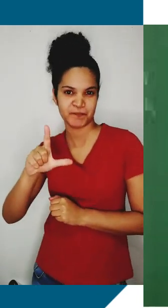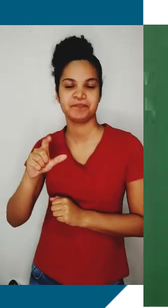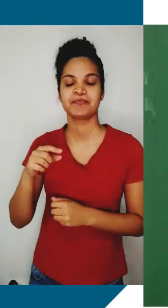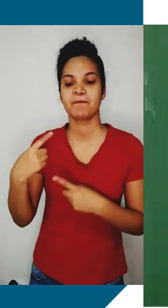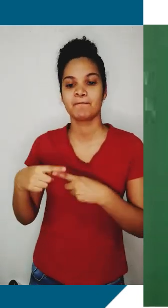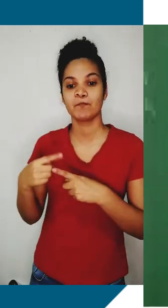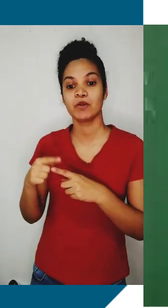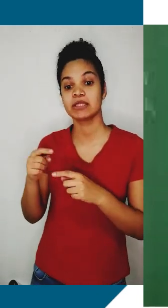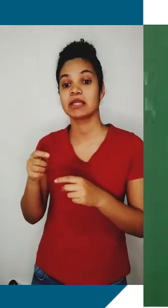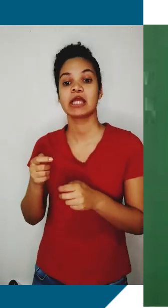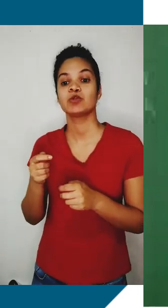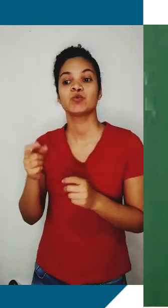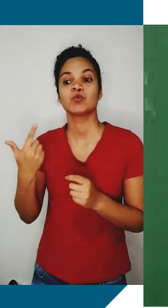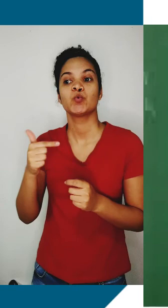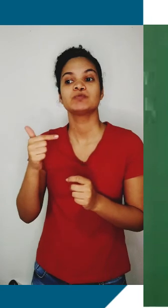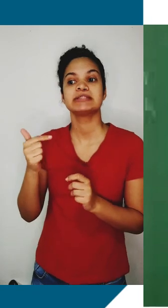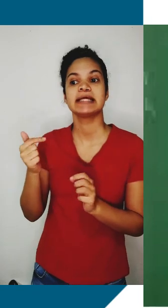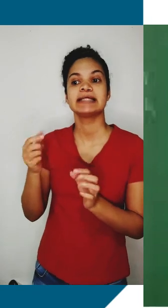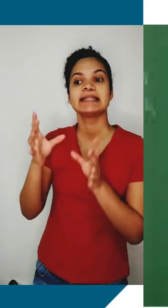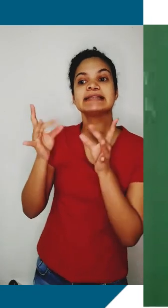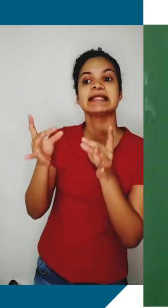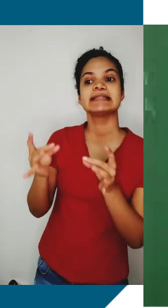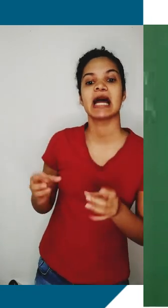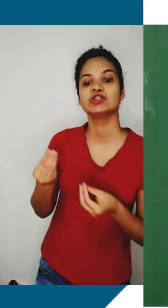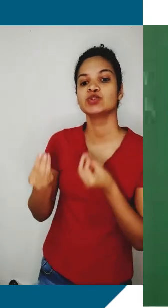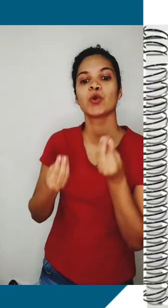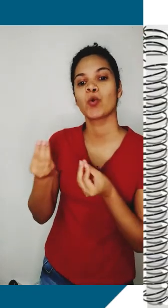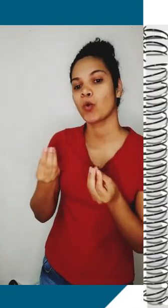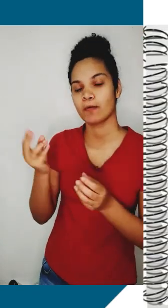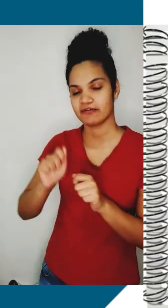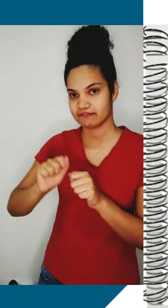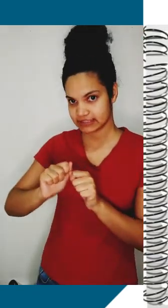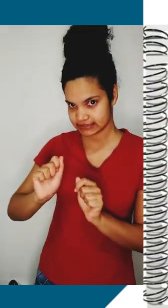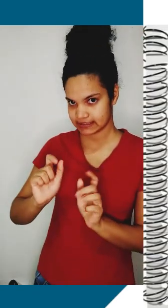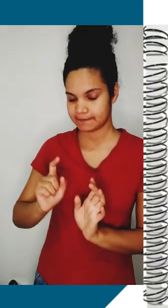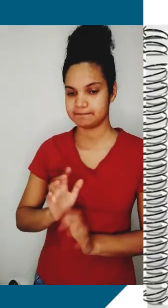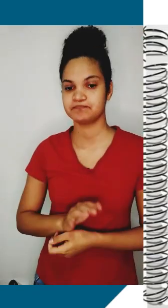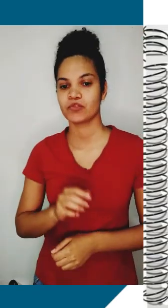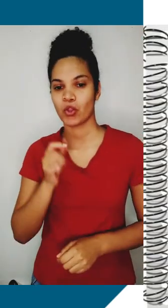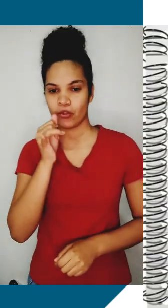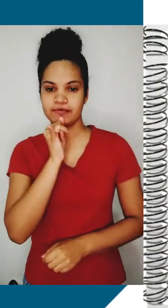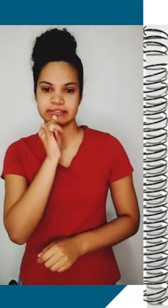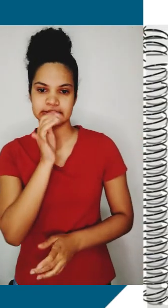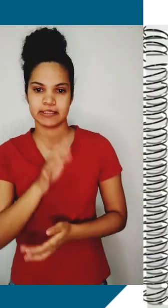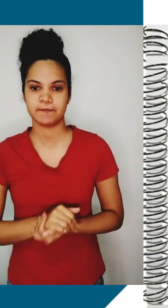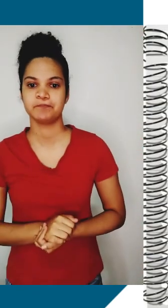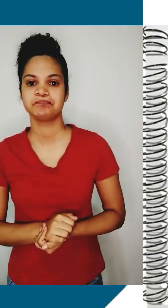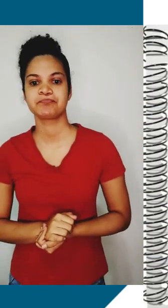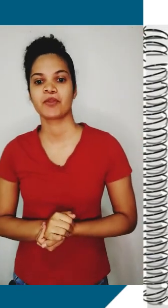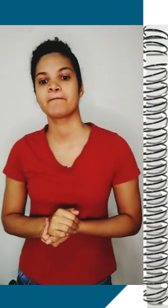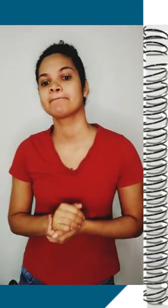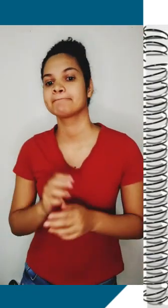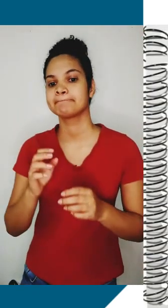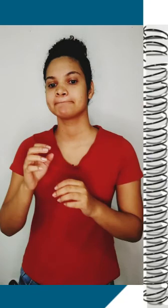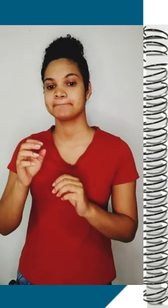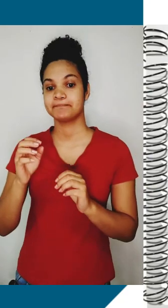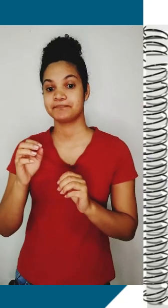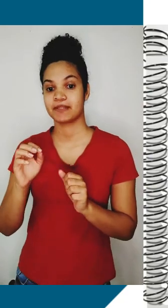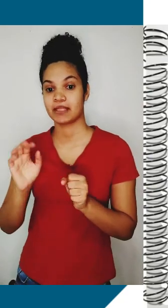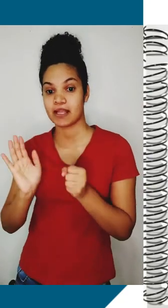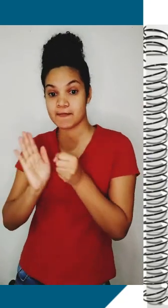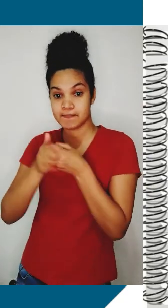vista, porém sem dar muito detalhes de como ocorrerá essa defesa. Vamos aos exemplos. Para uma tese implícita,